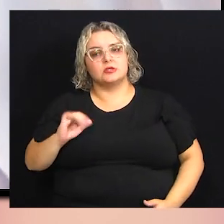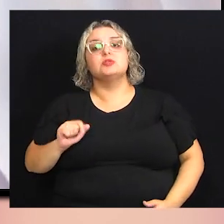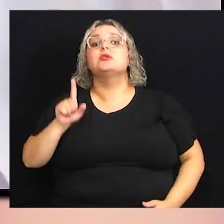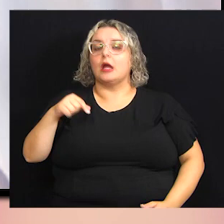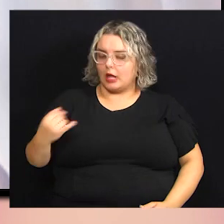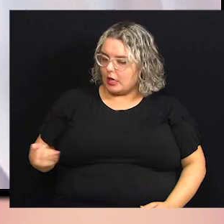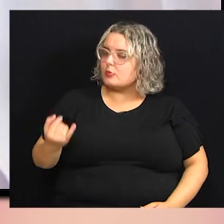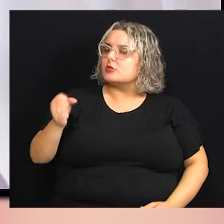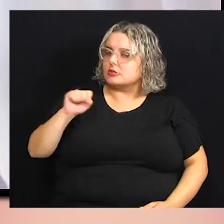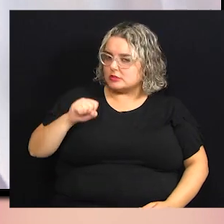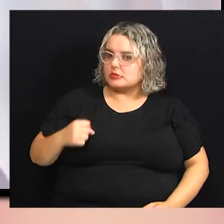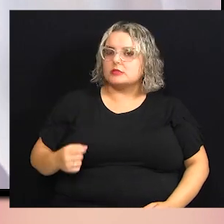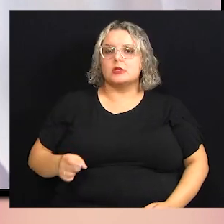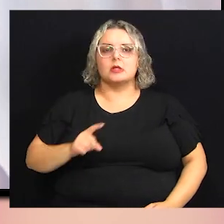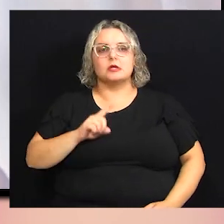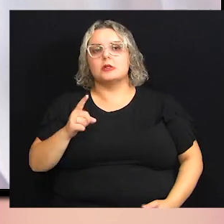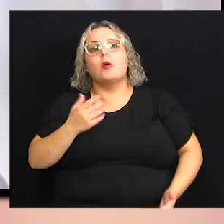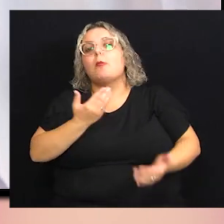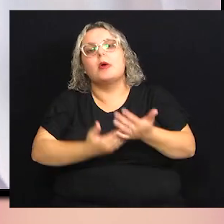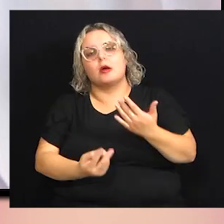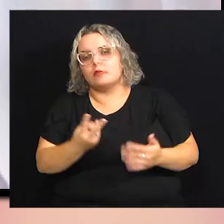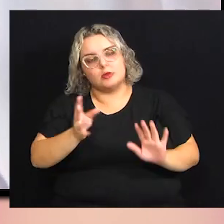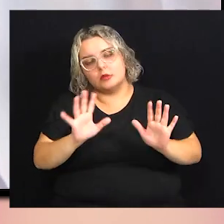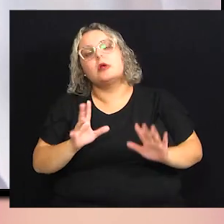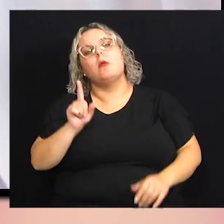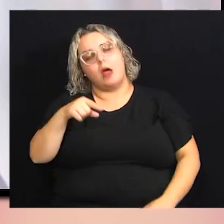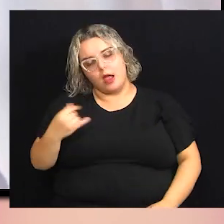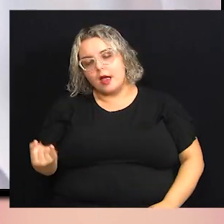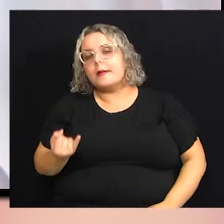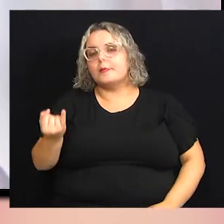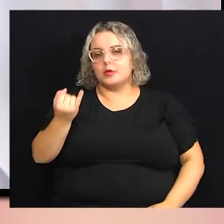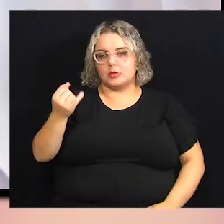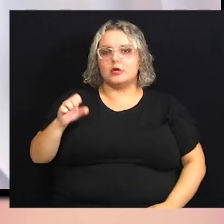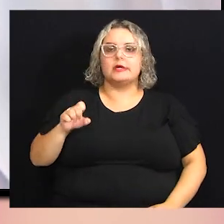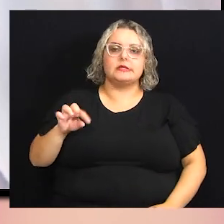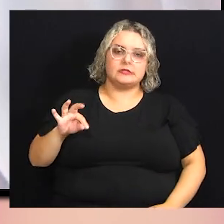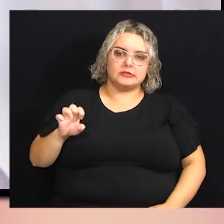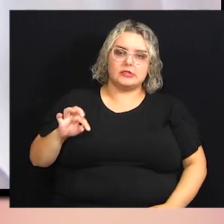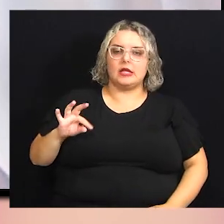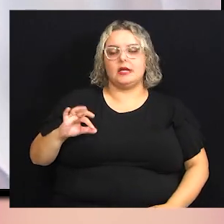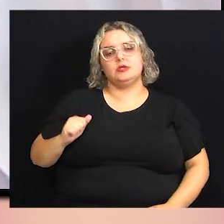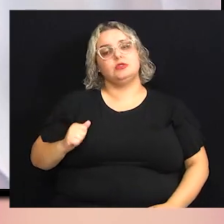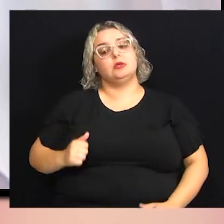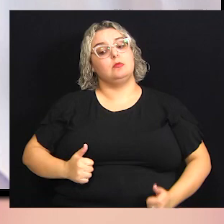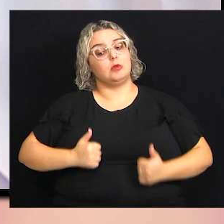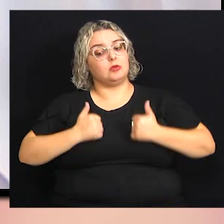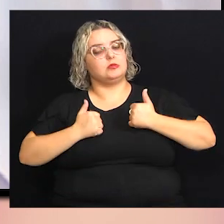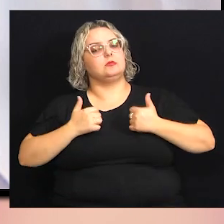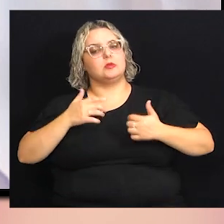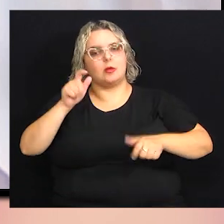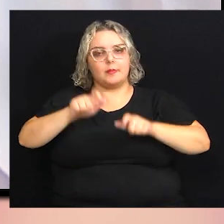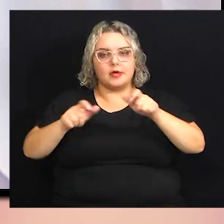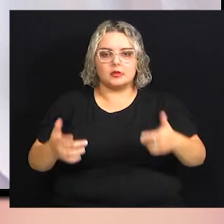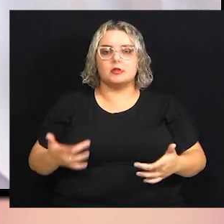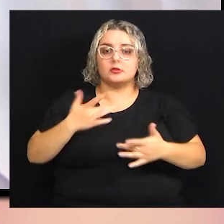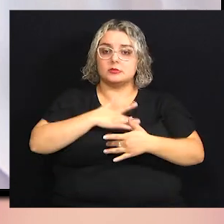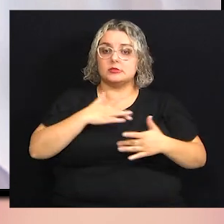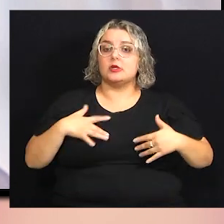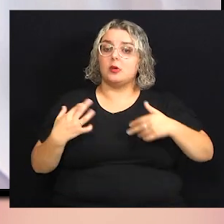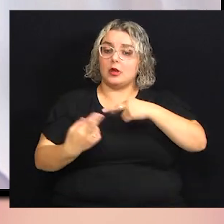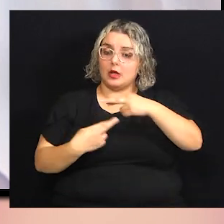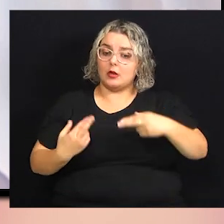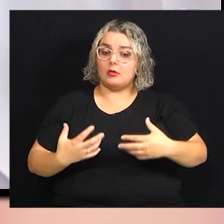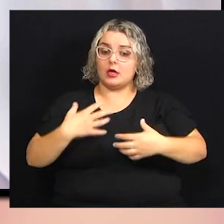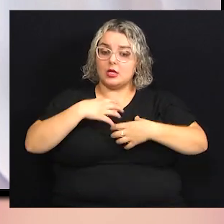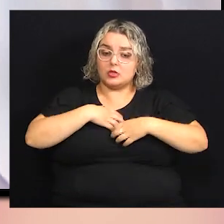importante, então eu não tiro a importância, não desvalorizo a estética, ela é importante para o bem-estar da pessoa, então a saúde ela